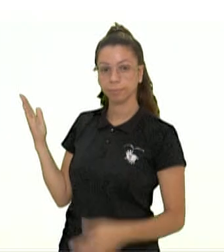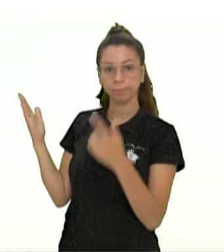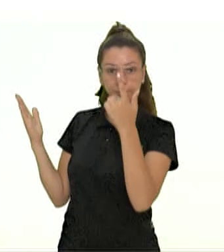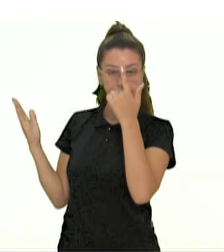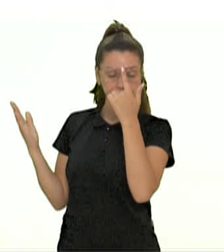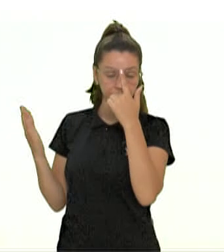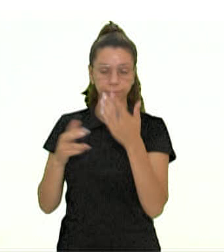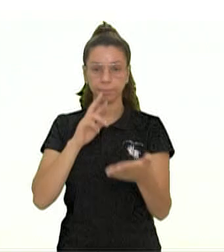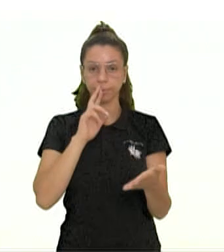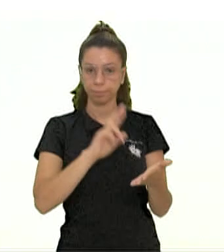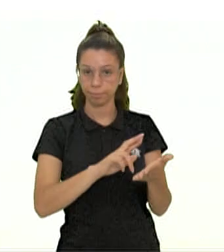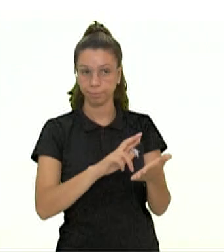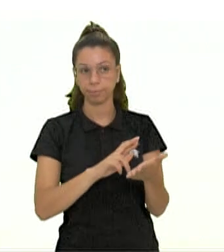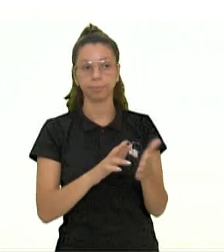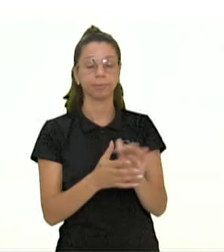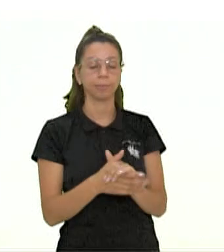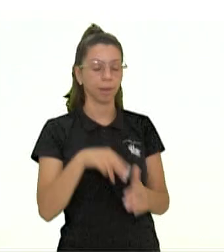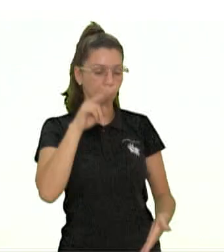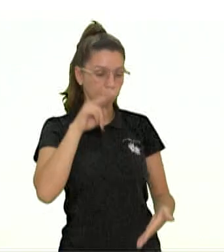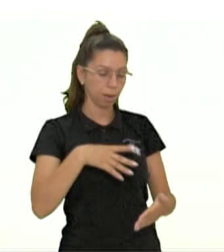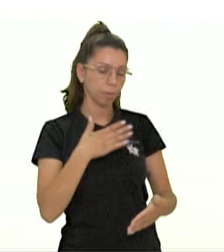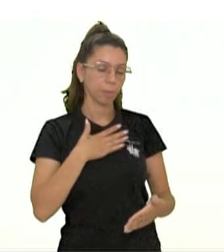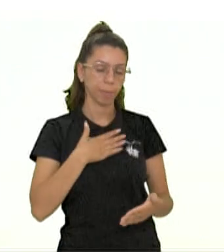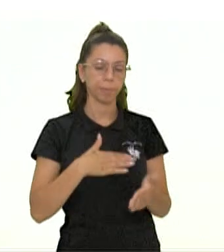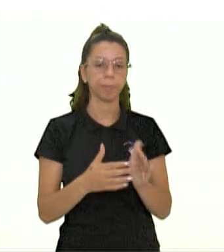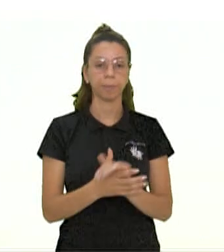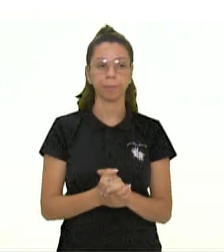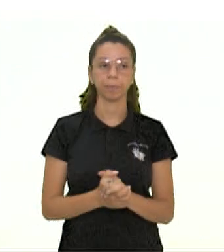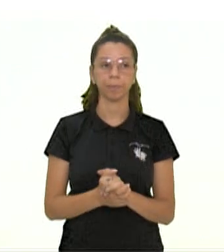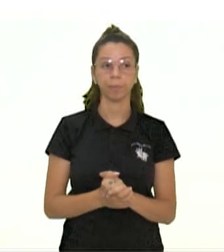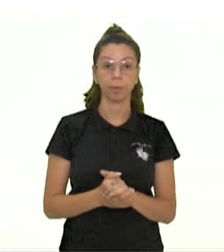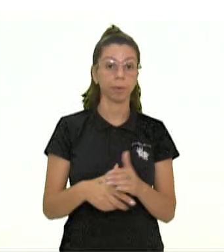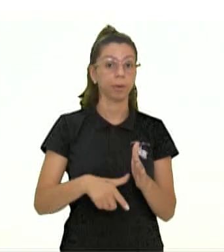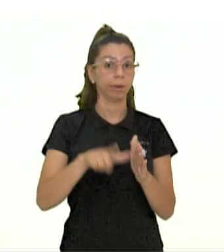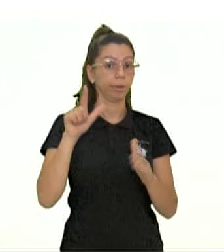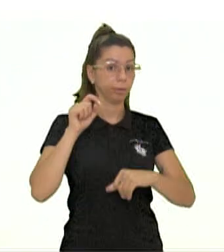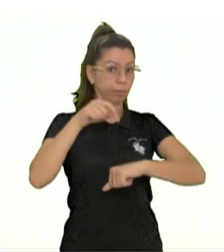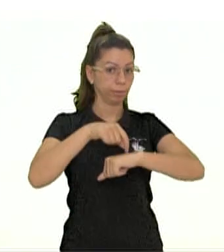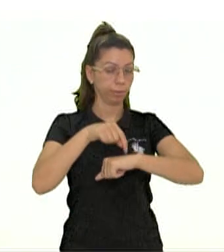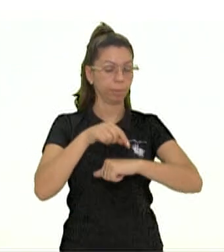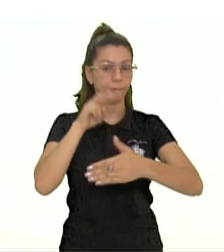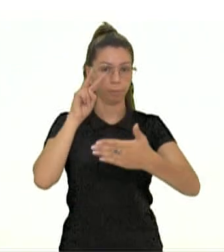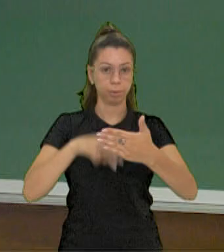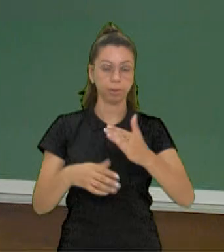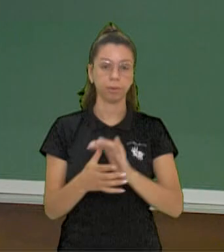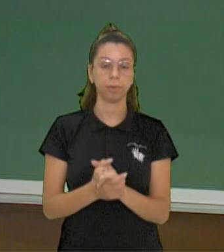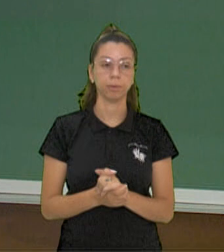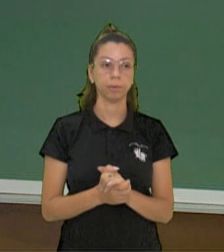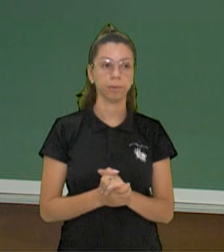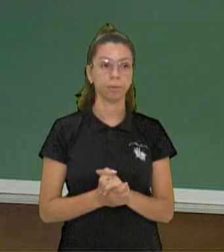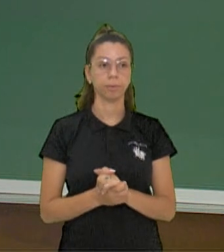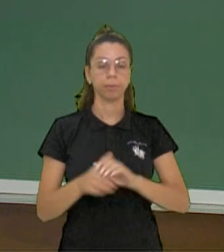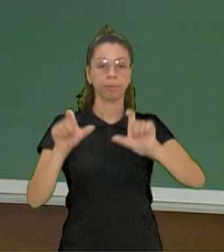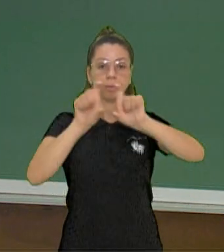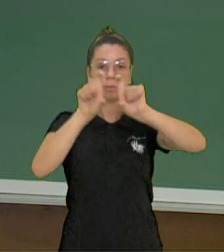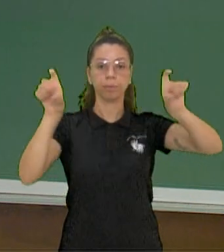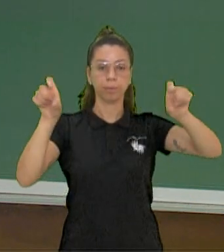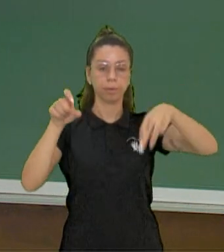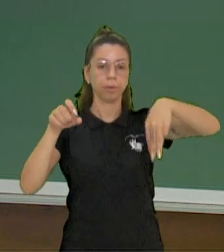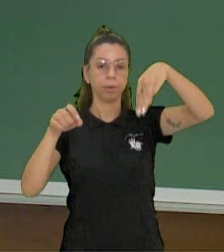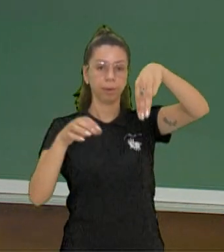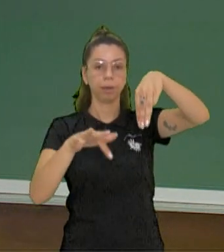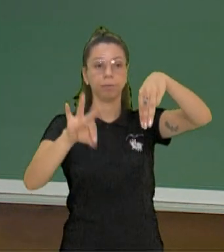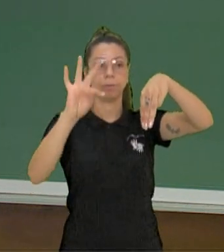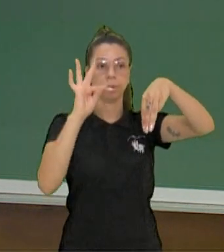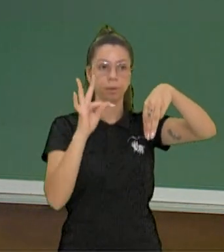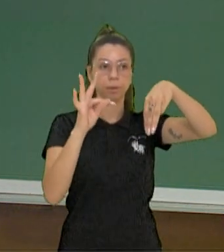vocês resolverem. Então, vamos ler com calma ele aqui, ó, antes de você ter esse tempo. Na tela, a expressão